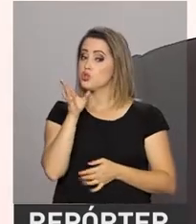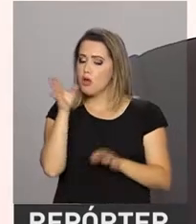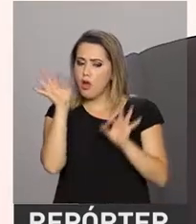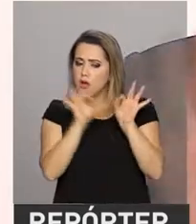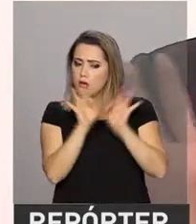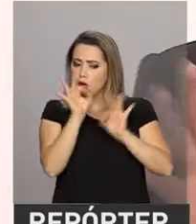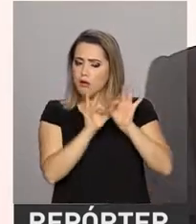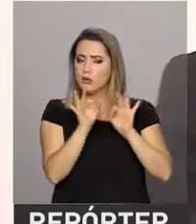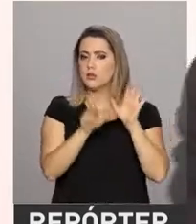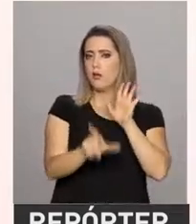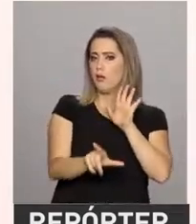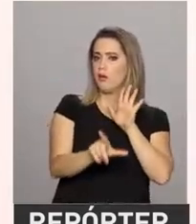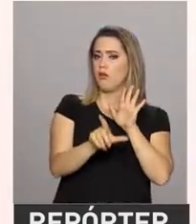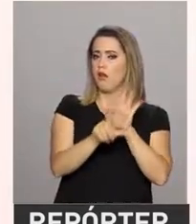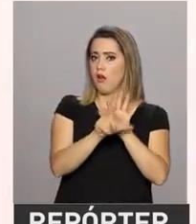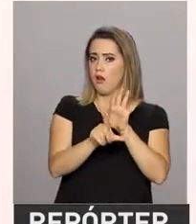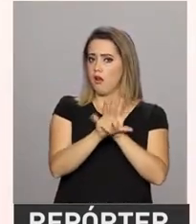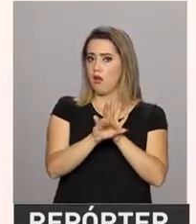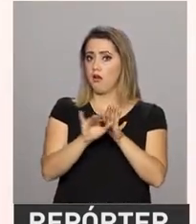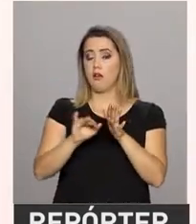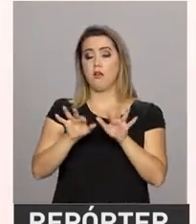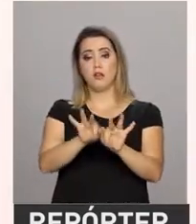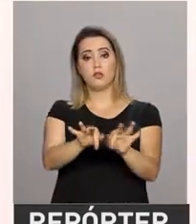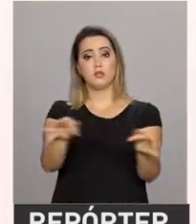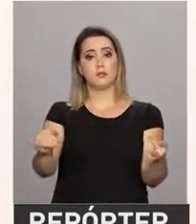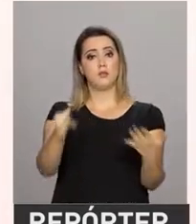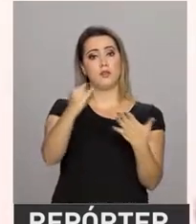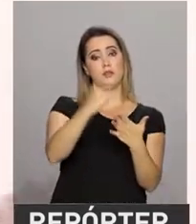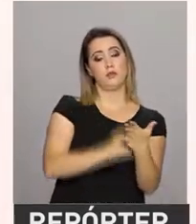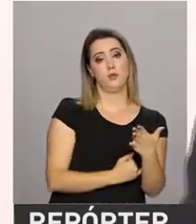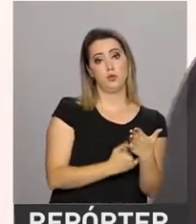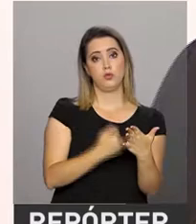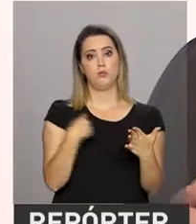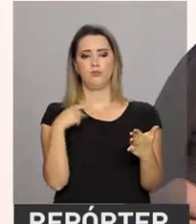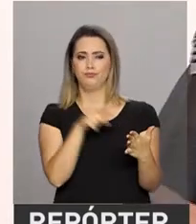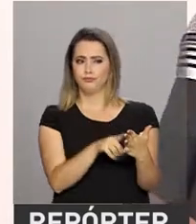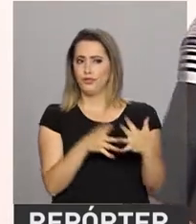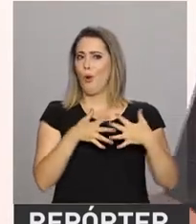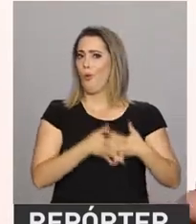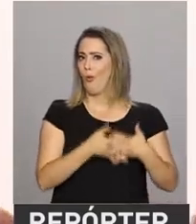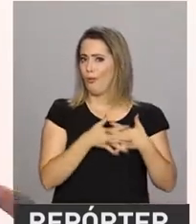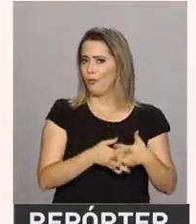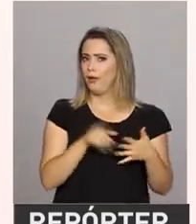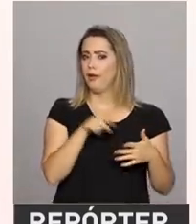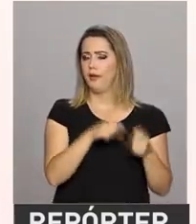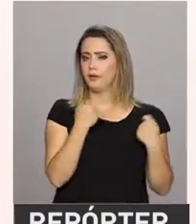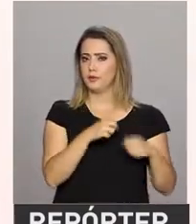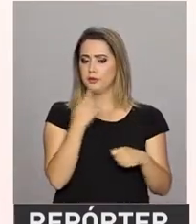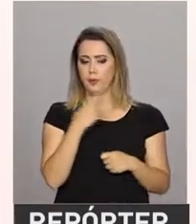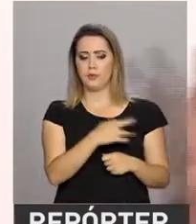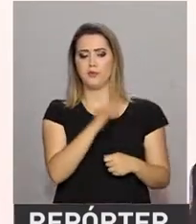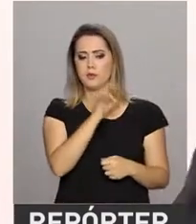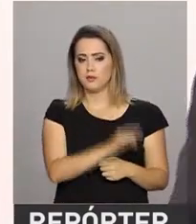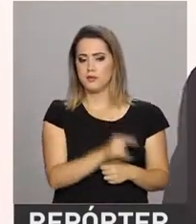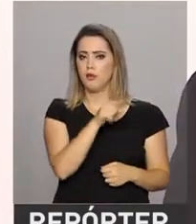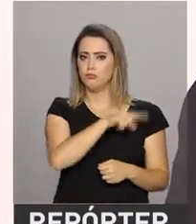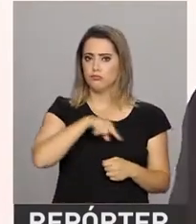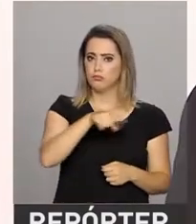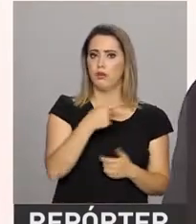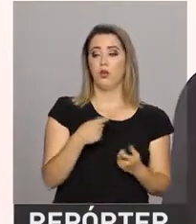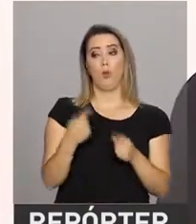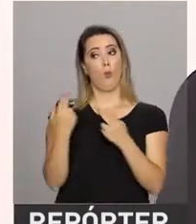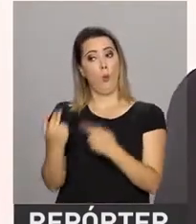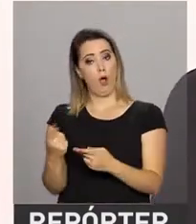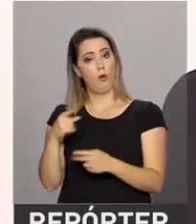você sabe que este é um nó górdio complicadíssimo nós temos que resolver esse assunto como igual maneira a reforma previdenciária